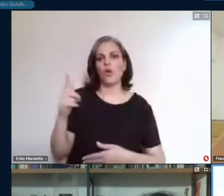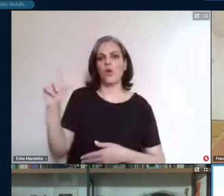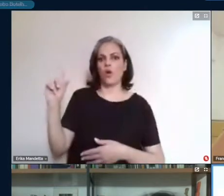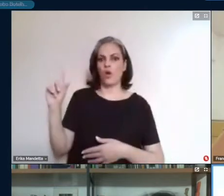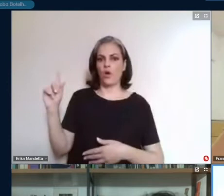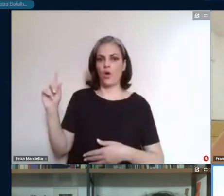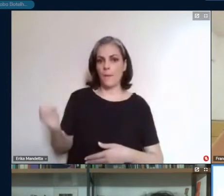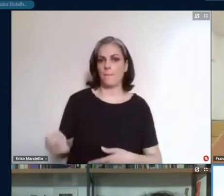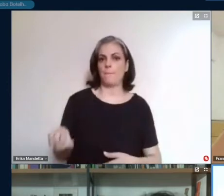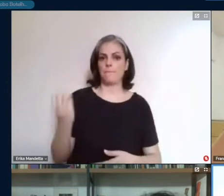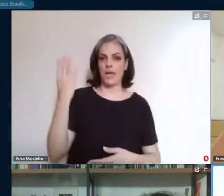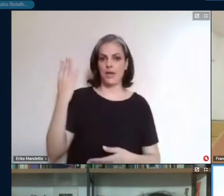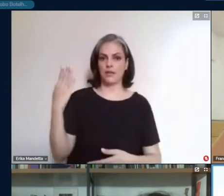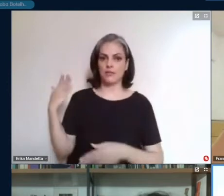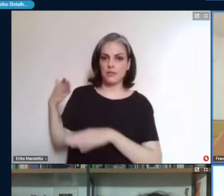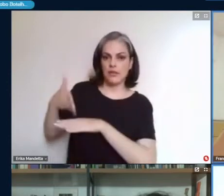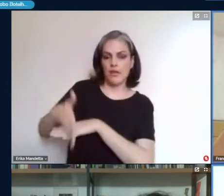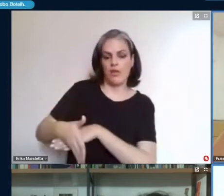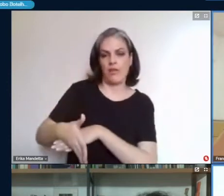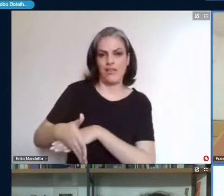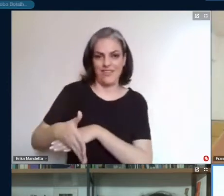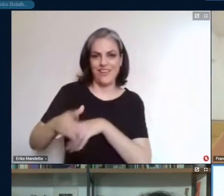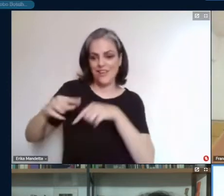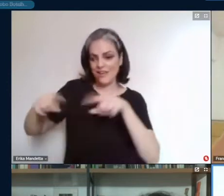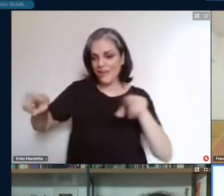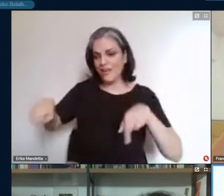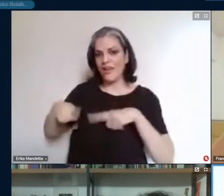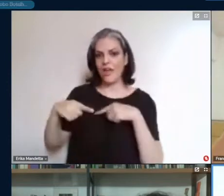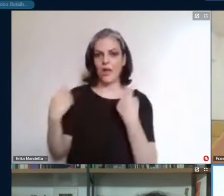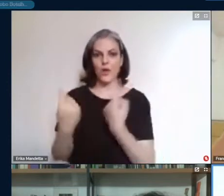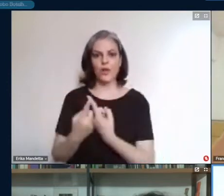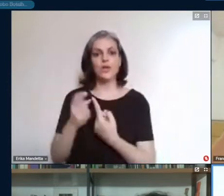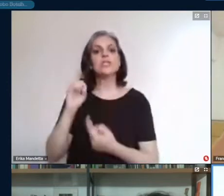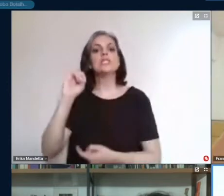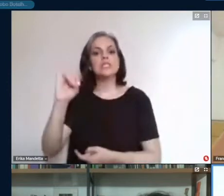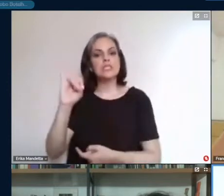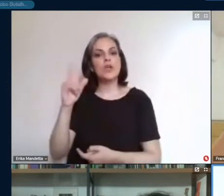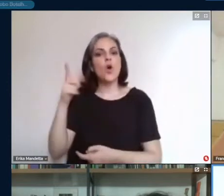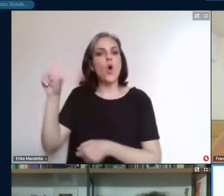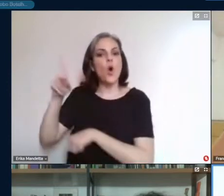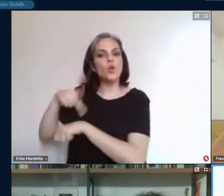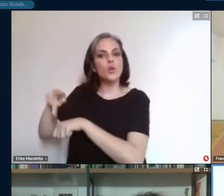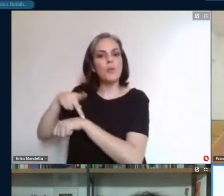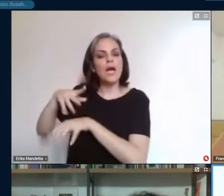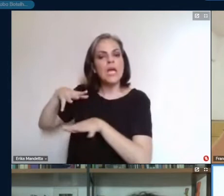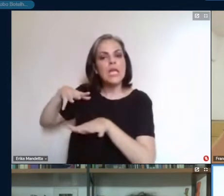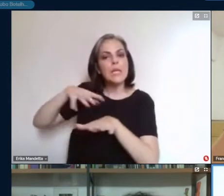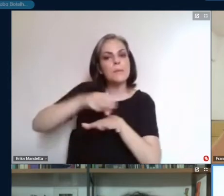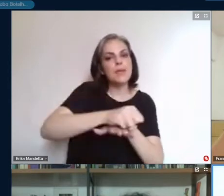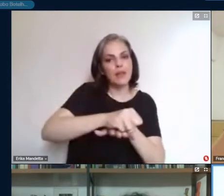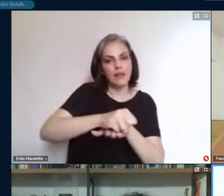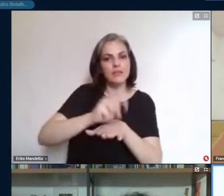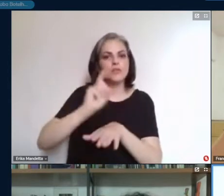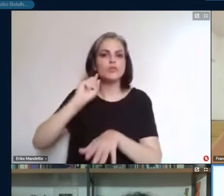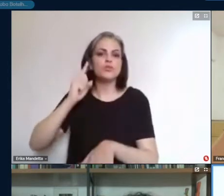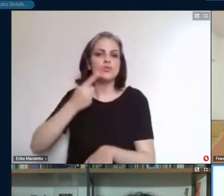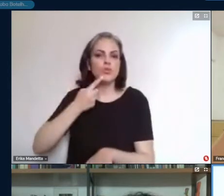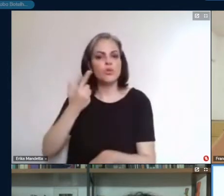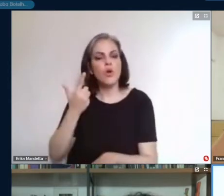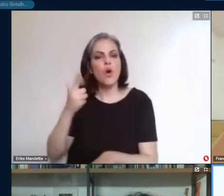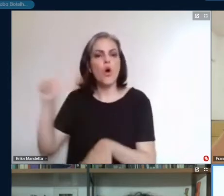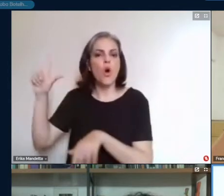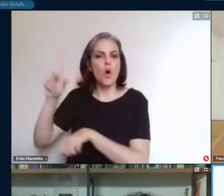então, por exemplo, imigrantes e refugiados surdos, agora a gente tem a questão da educação